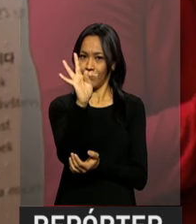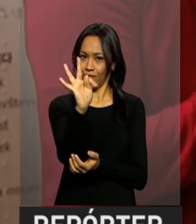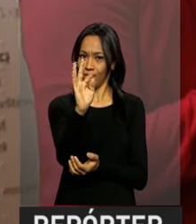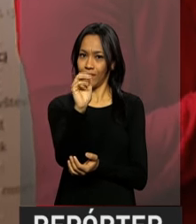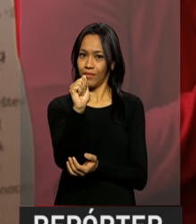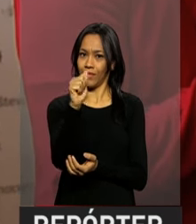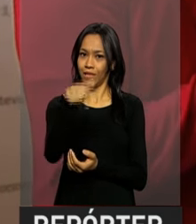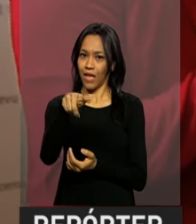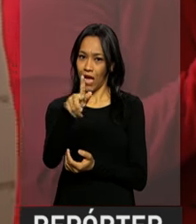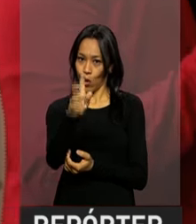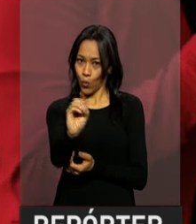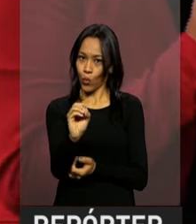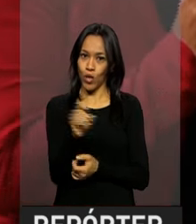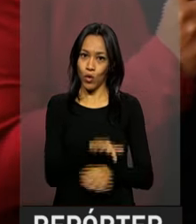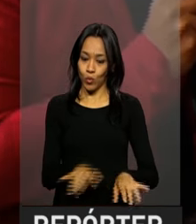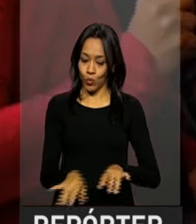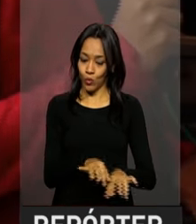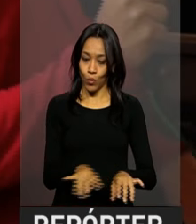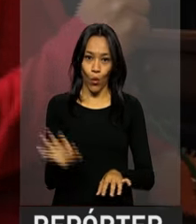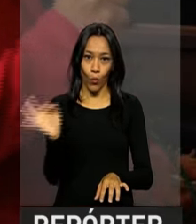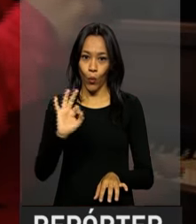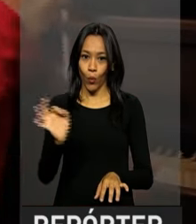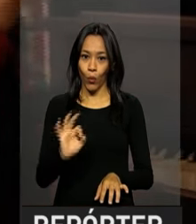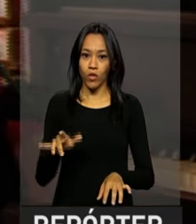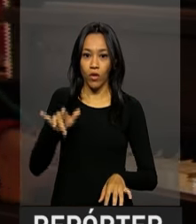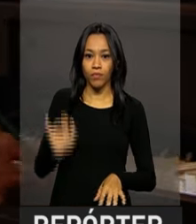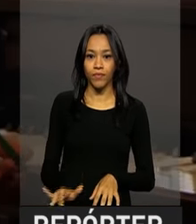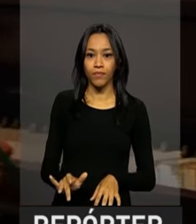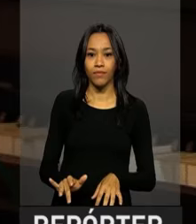teclado eu me transporto na história